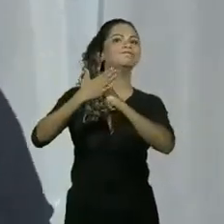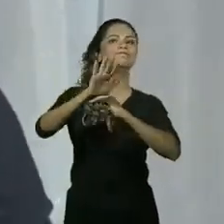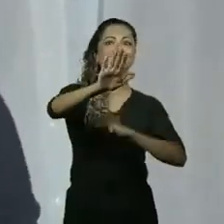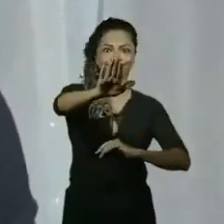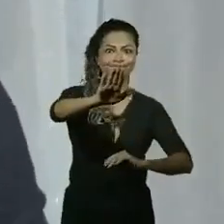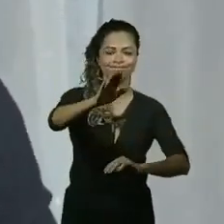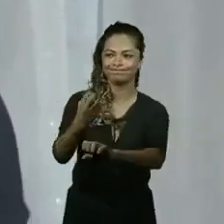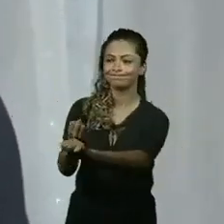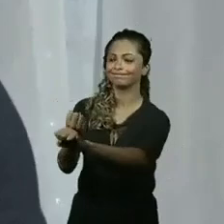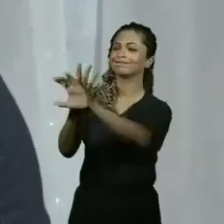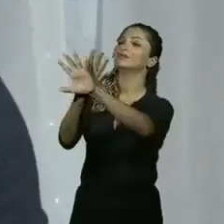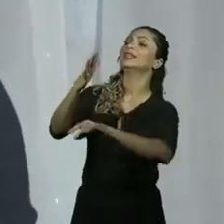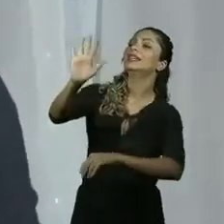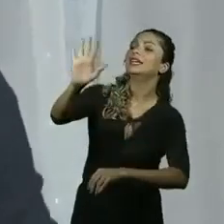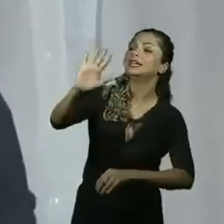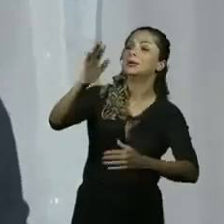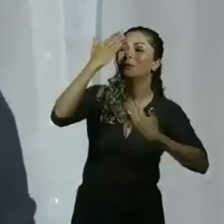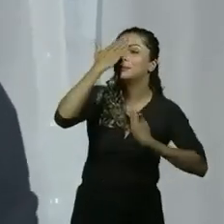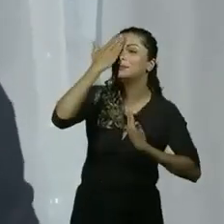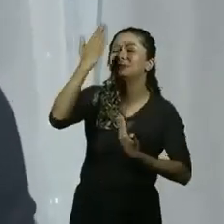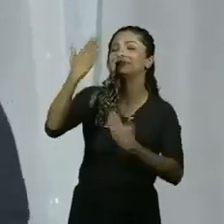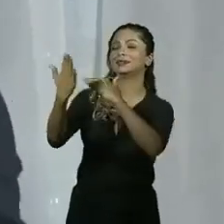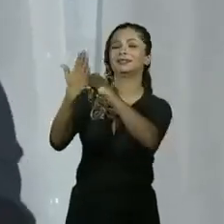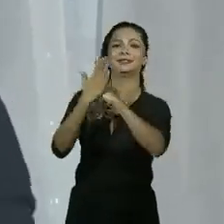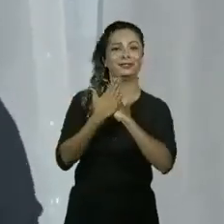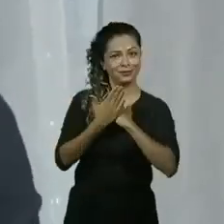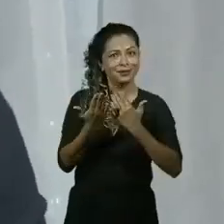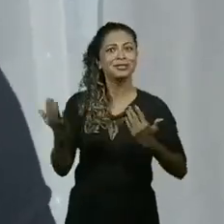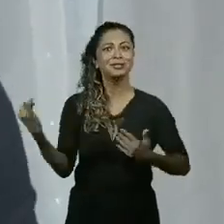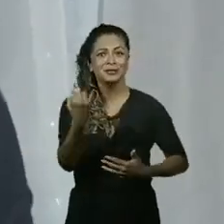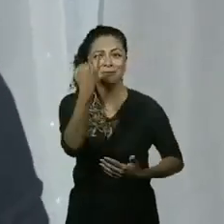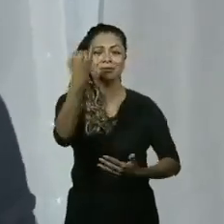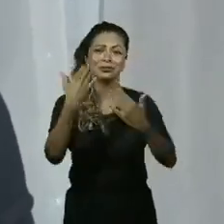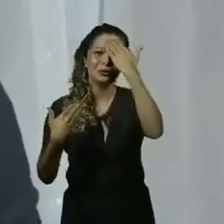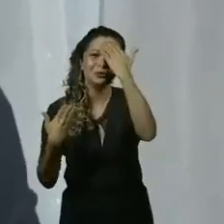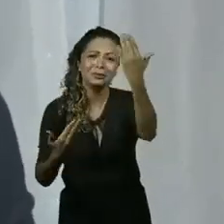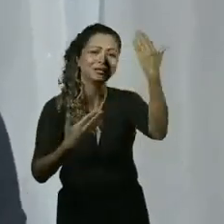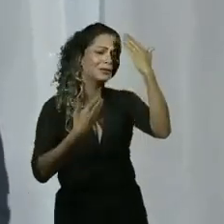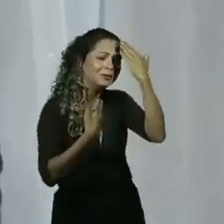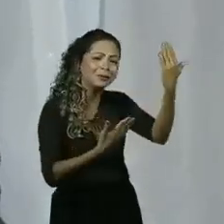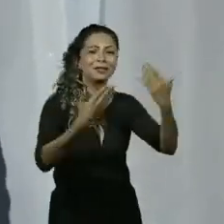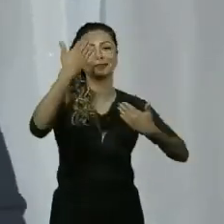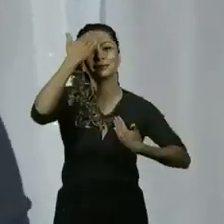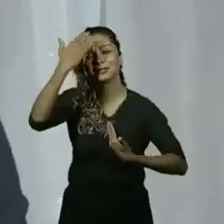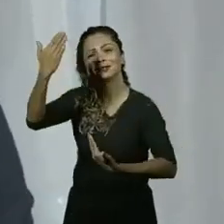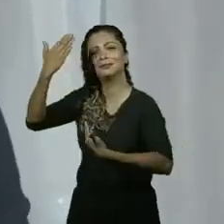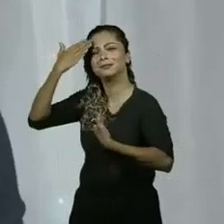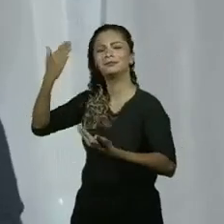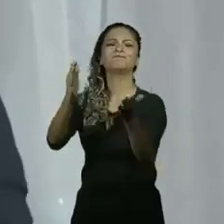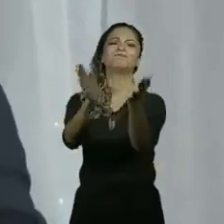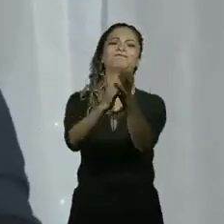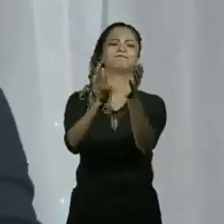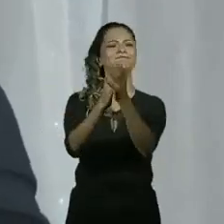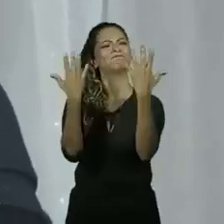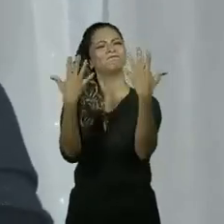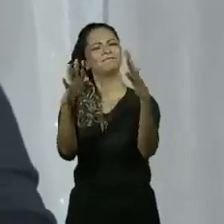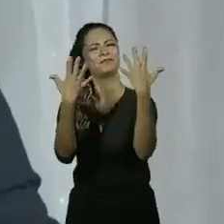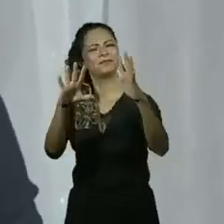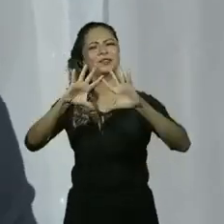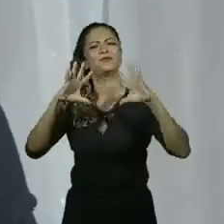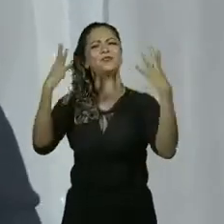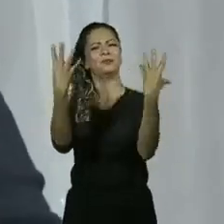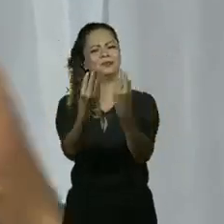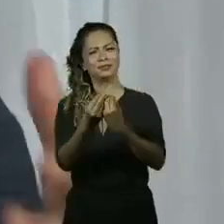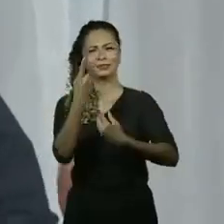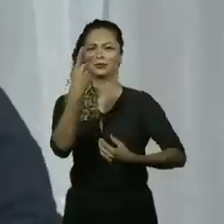obrigada pela aquela força que às vezes a pessoa tá precisando ouvir. Só um muito obrigado, parabéns pela sua família. Existe uma frase